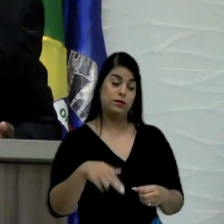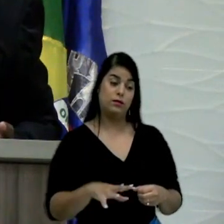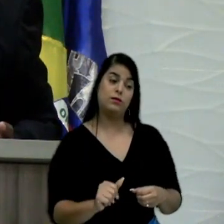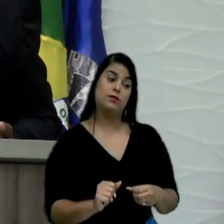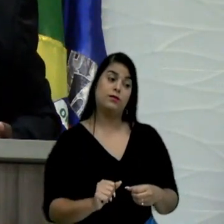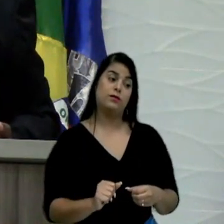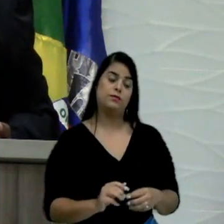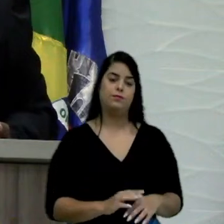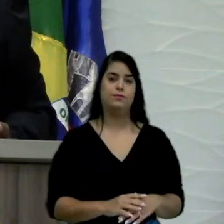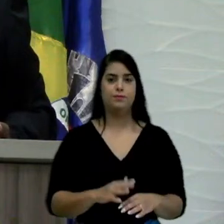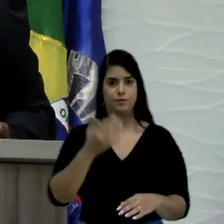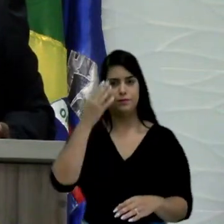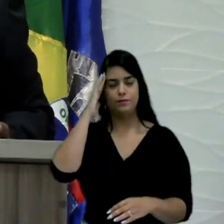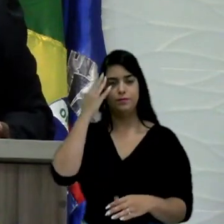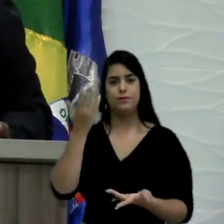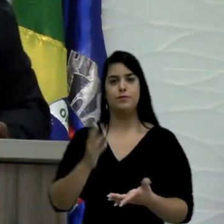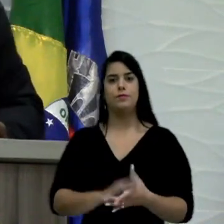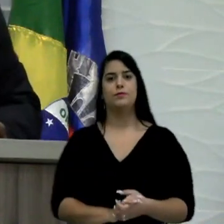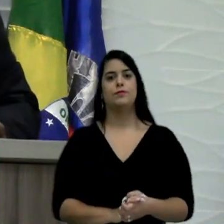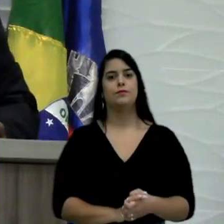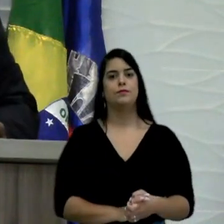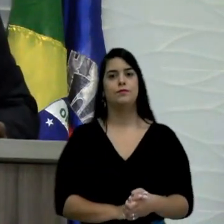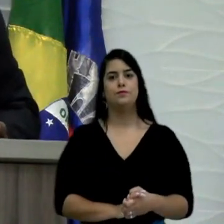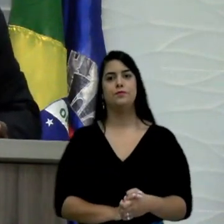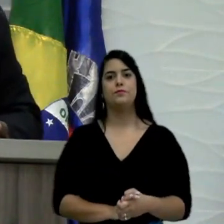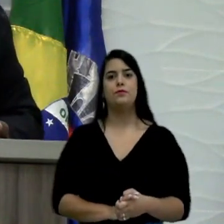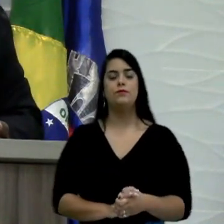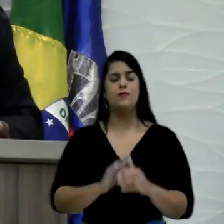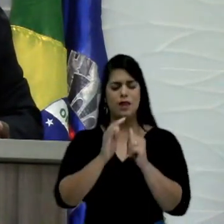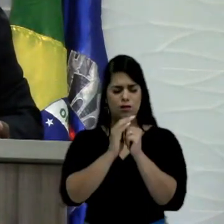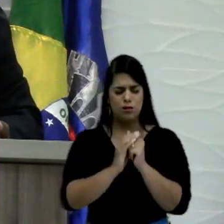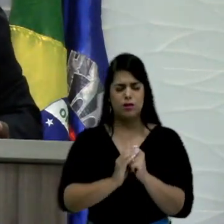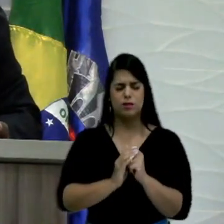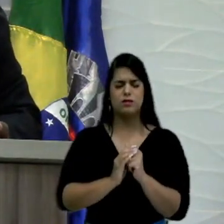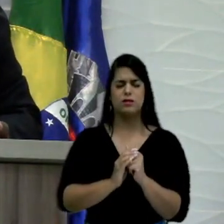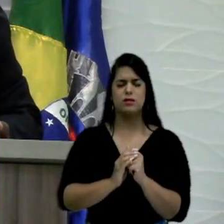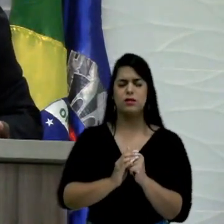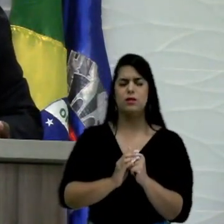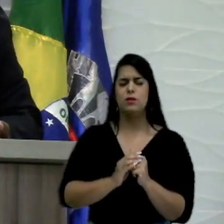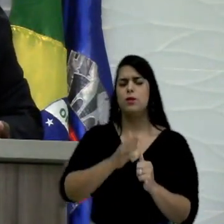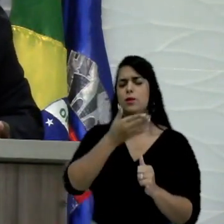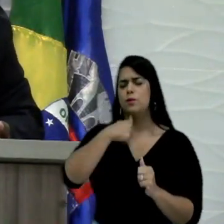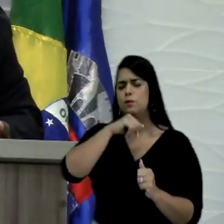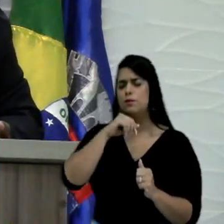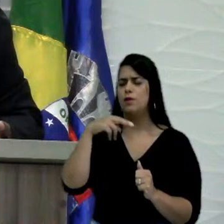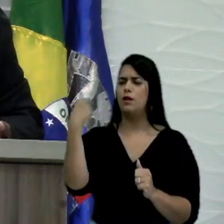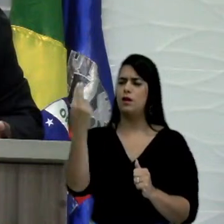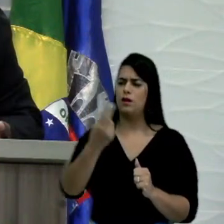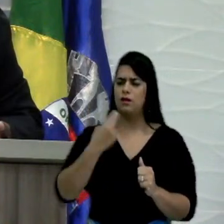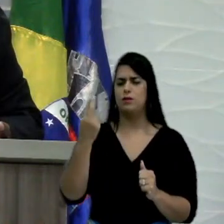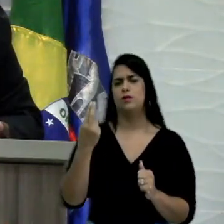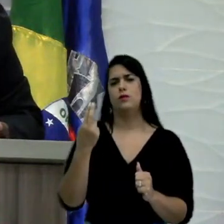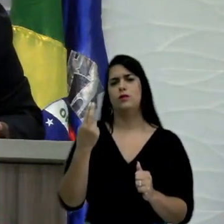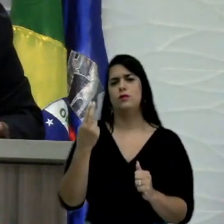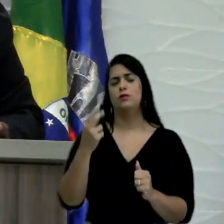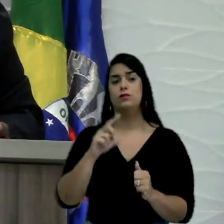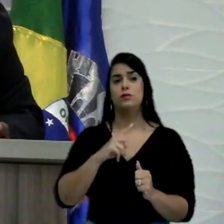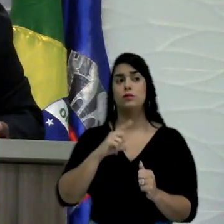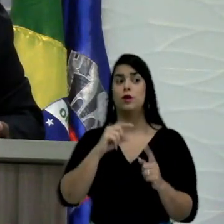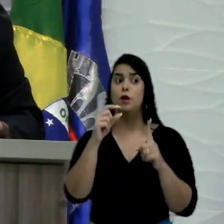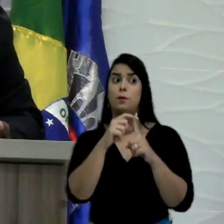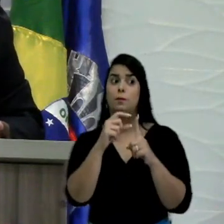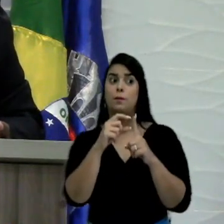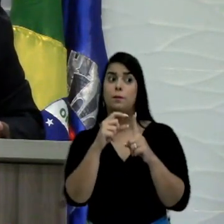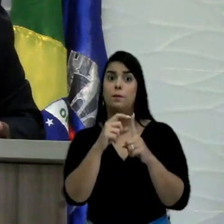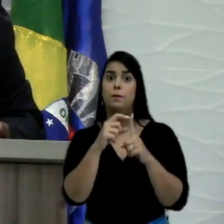no Pai Nosso que diz, perdoai aquele que nos tem ofendido. E